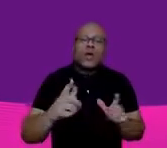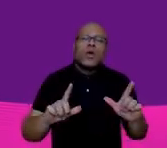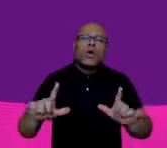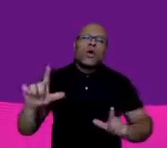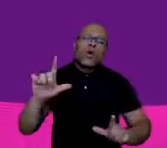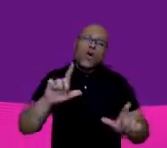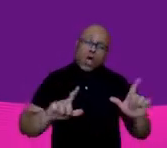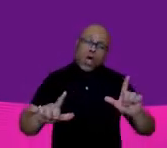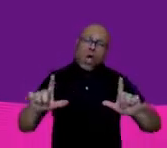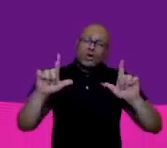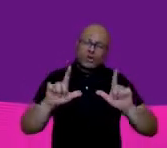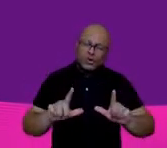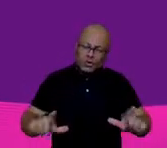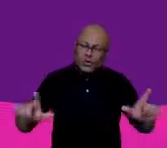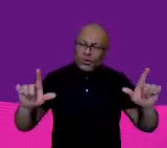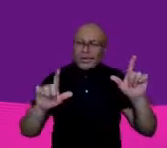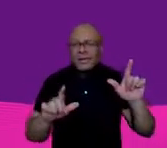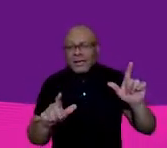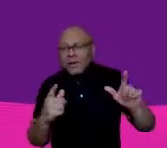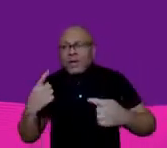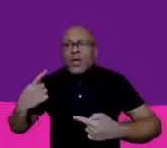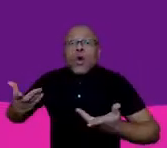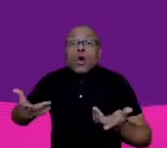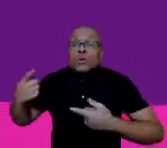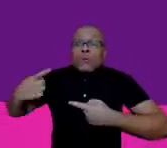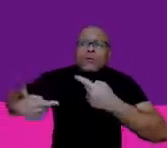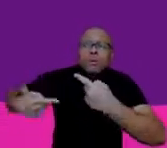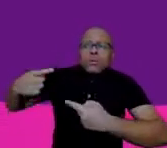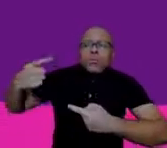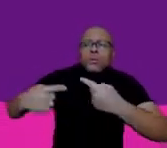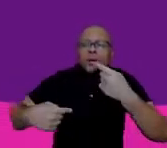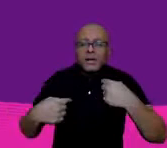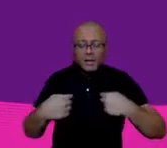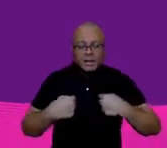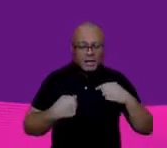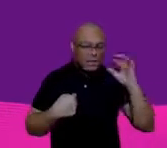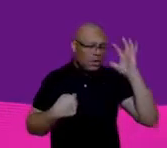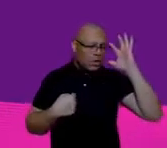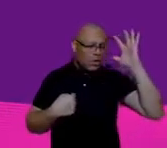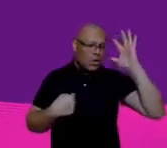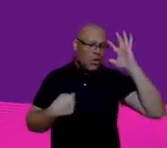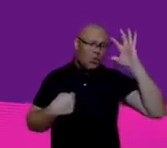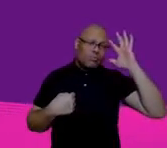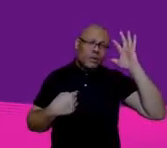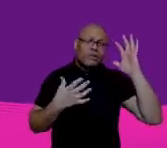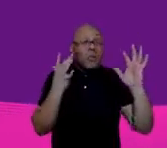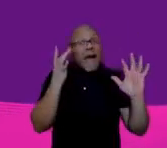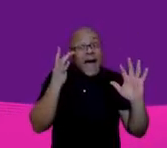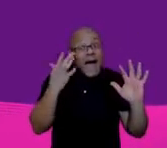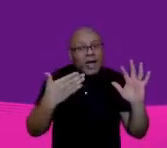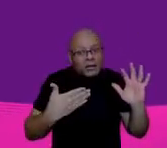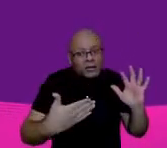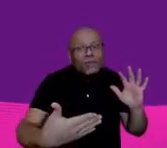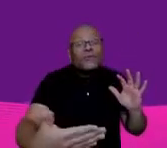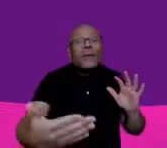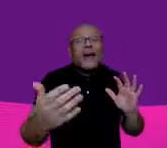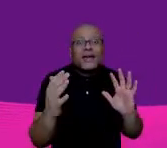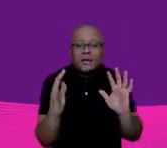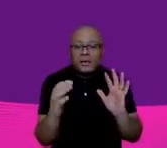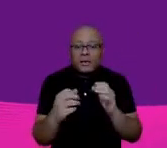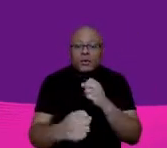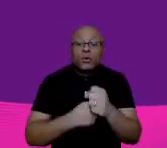o que se discute hoje e o que eu penso que, quer dizer, vai estar em voga nos próximos anos, aí na próxima